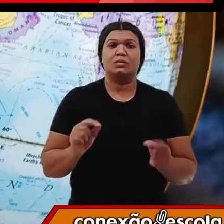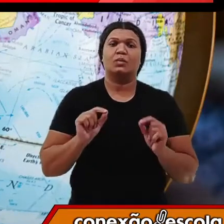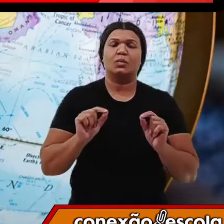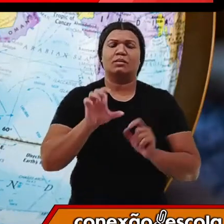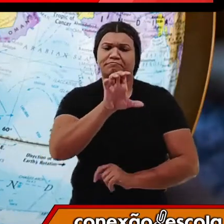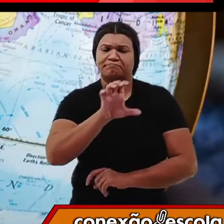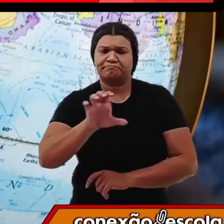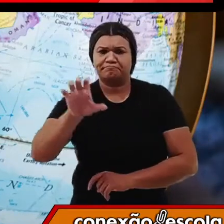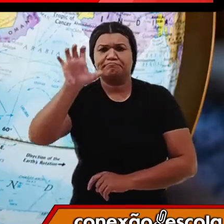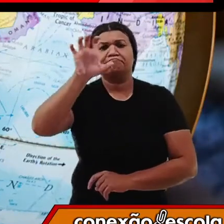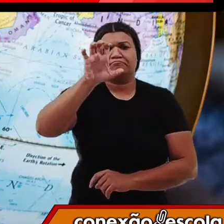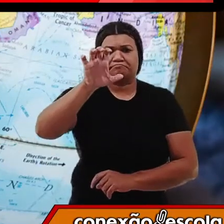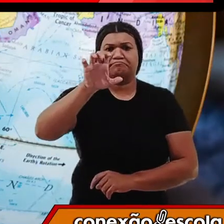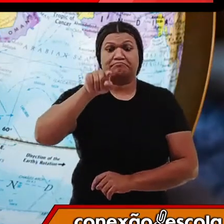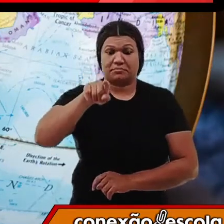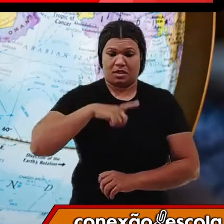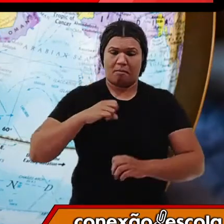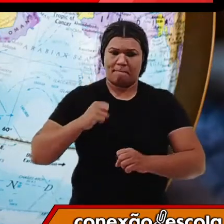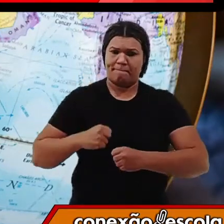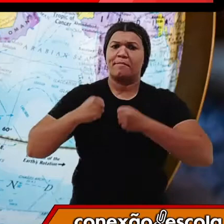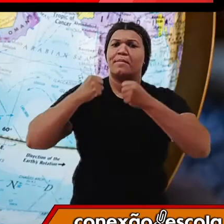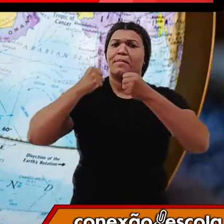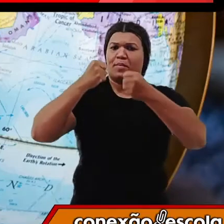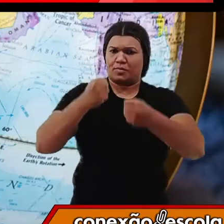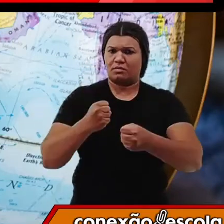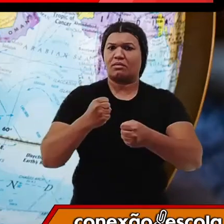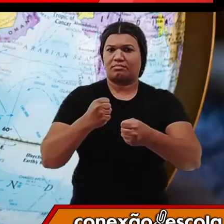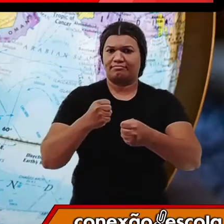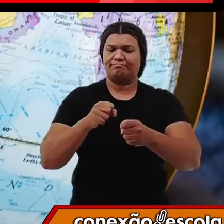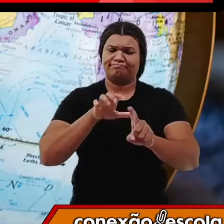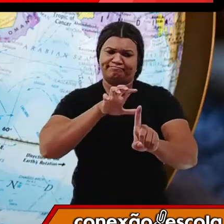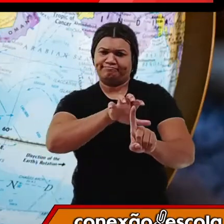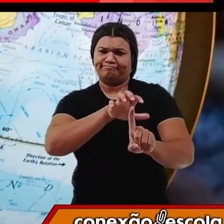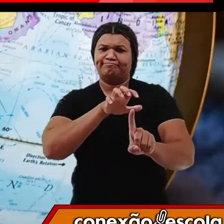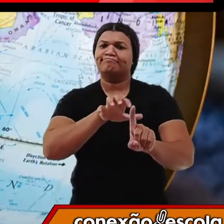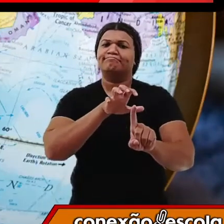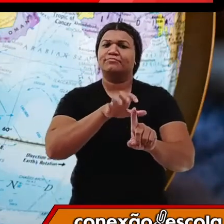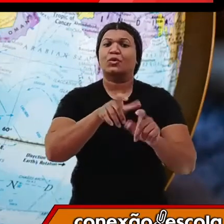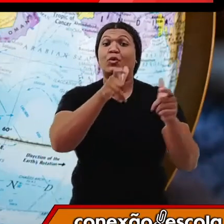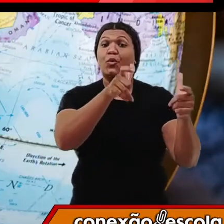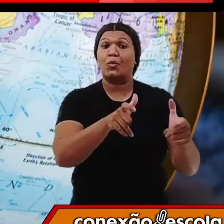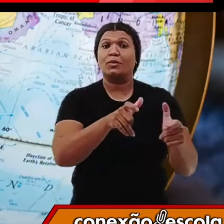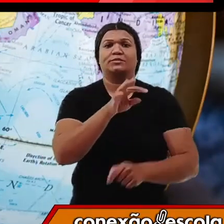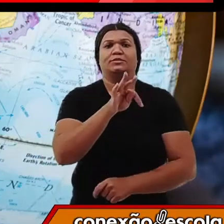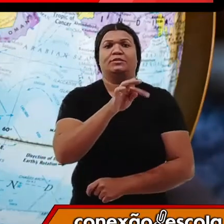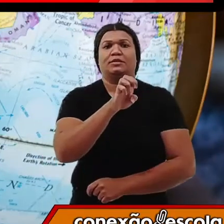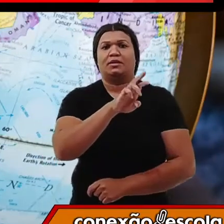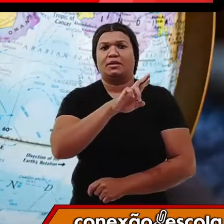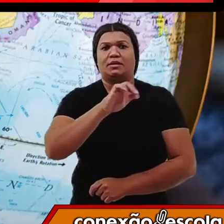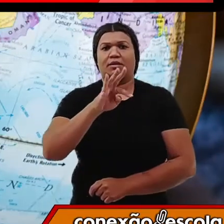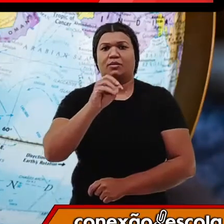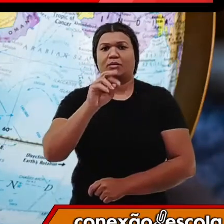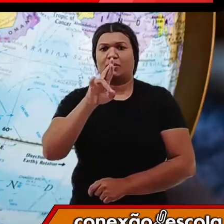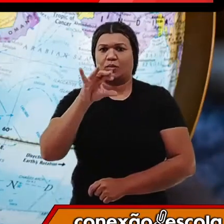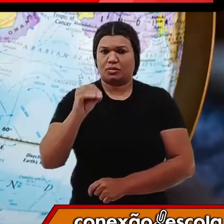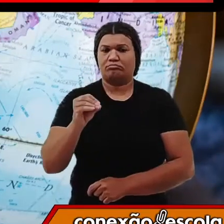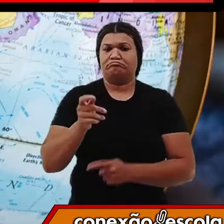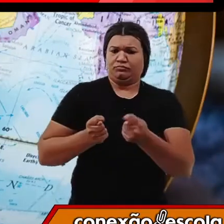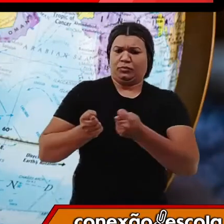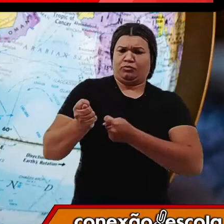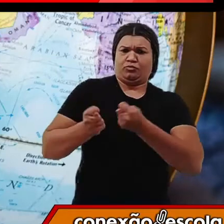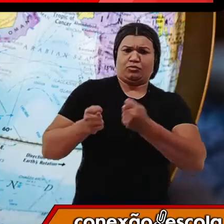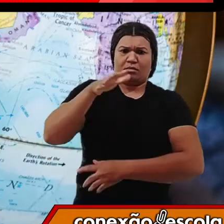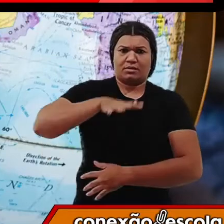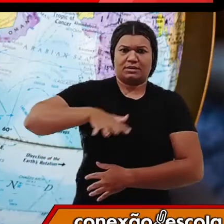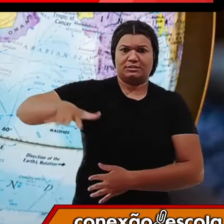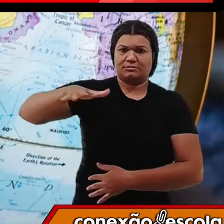Estado, ele exerce poder sobre o território e, por isso, controla o espaço aéreo e todas